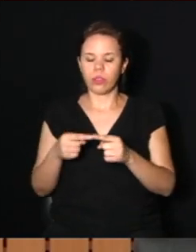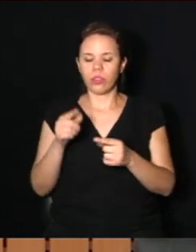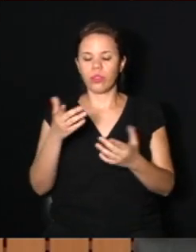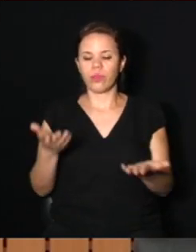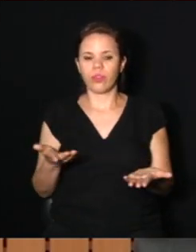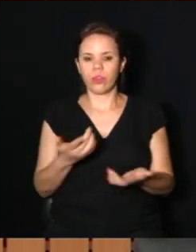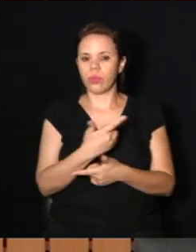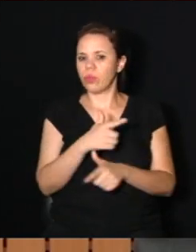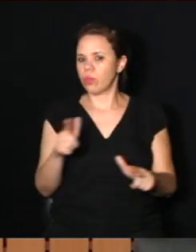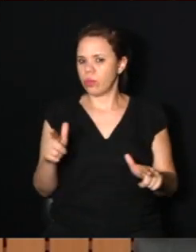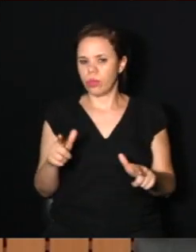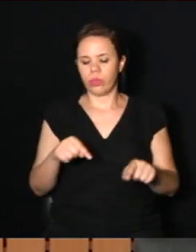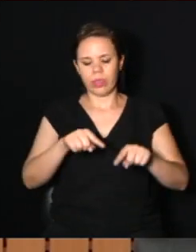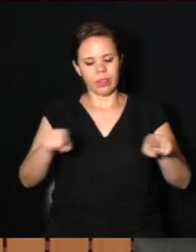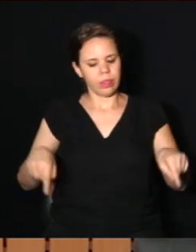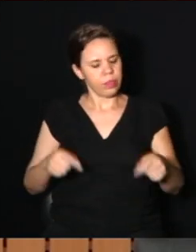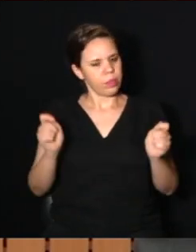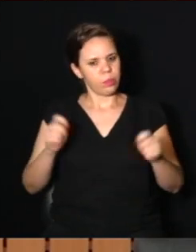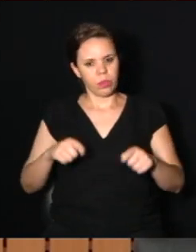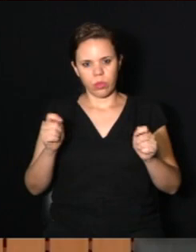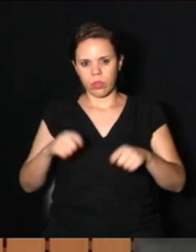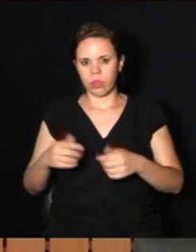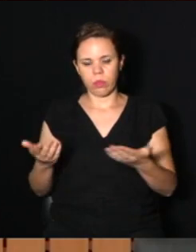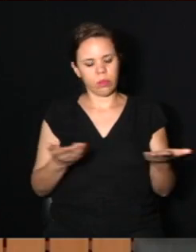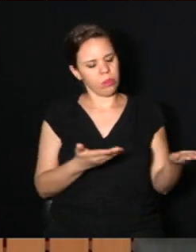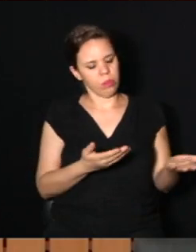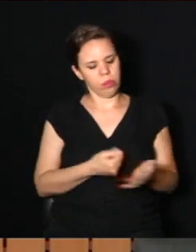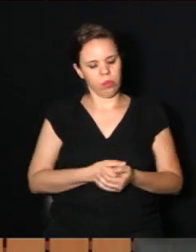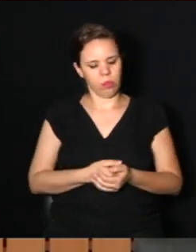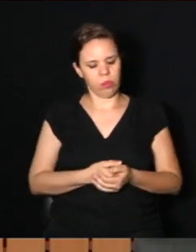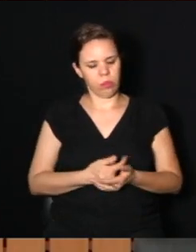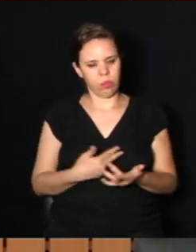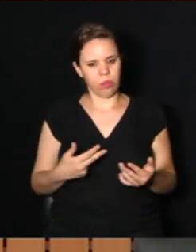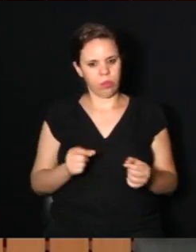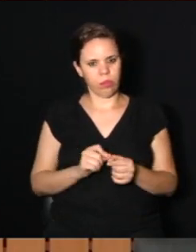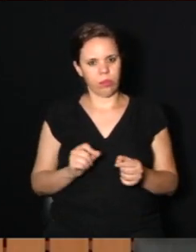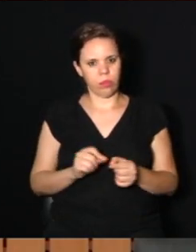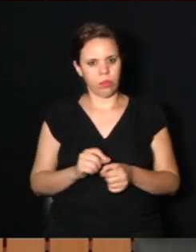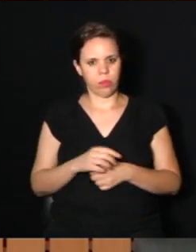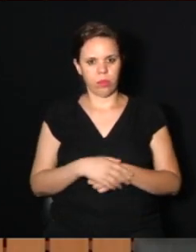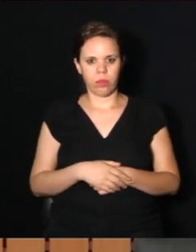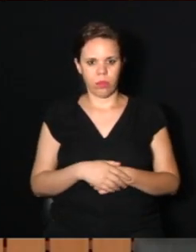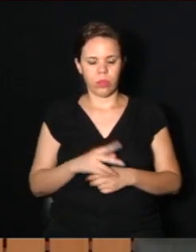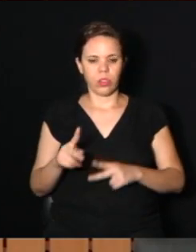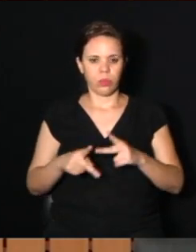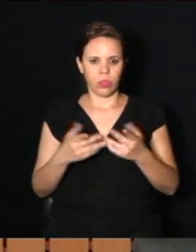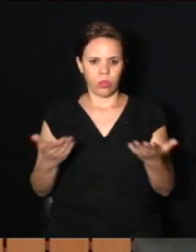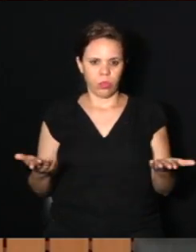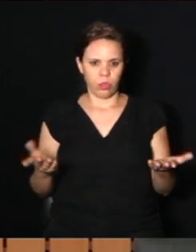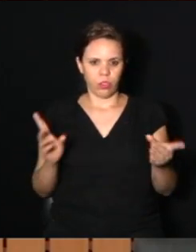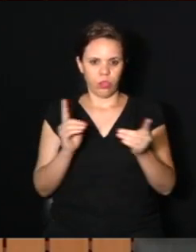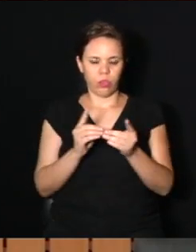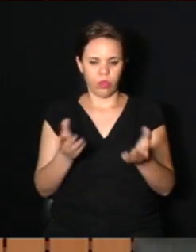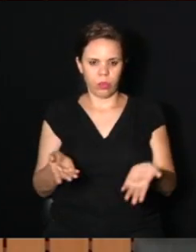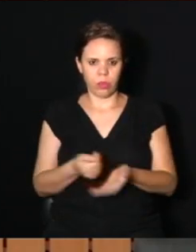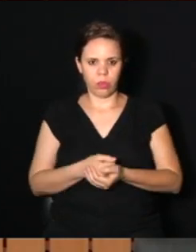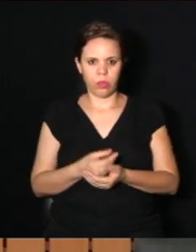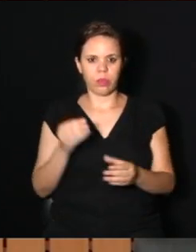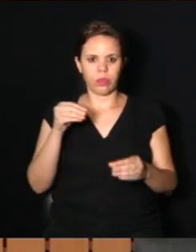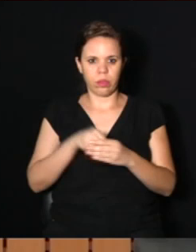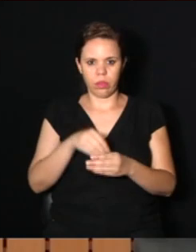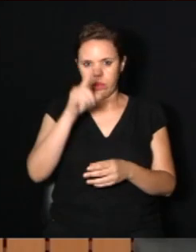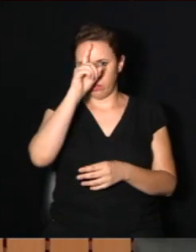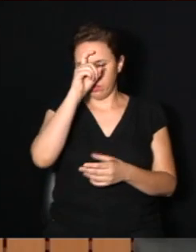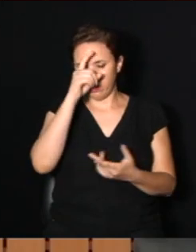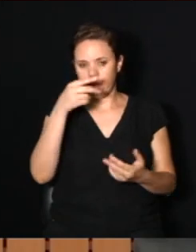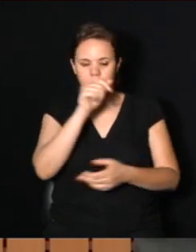eles não têm tido sala e possibilidade de acolhimento de situações de pessoas que eles estão atendendo dentro das enfermarias.